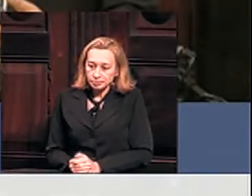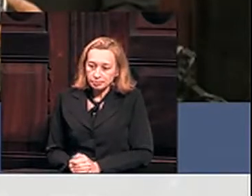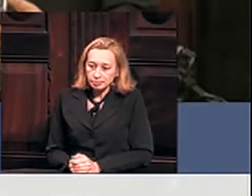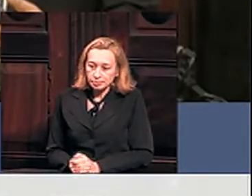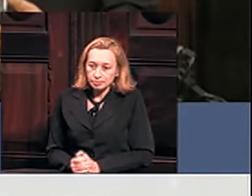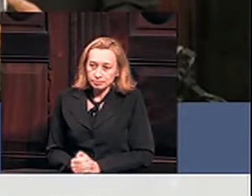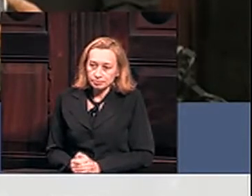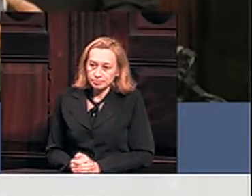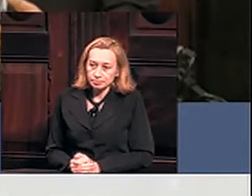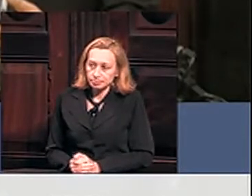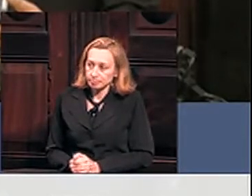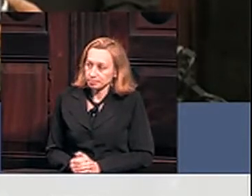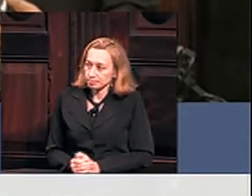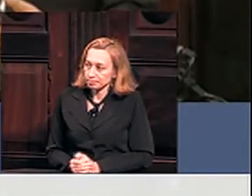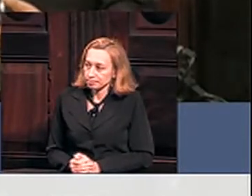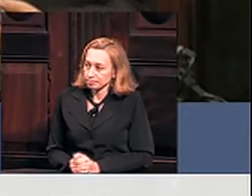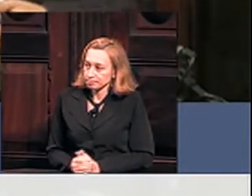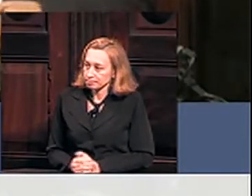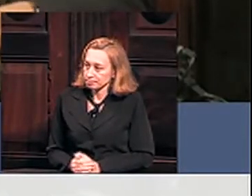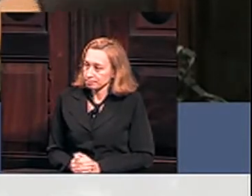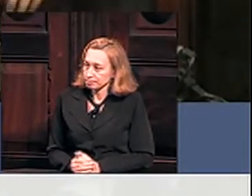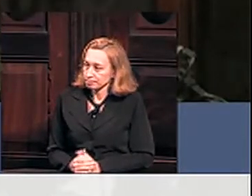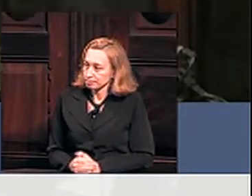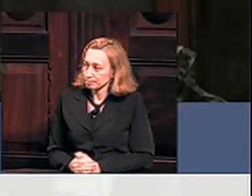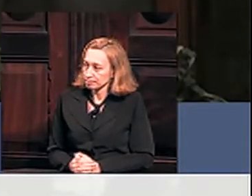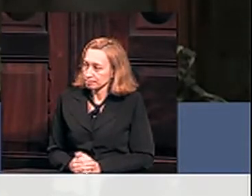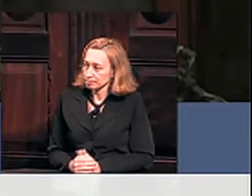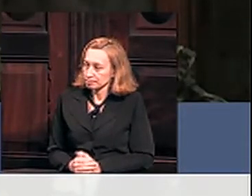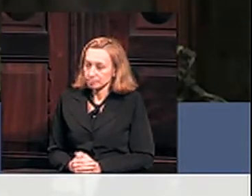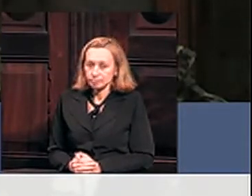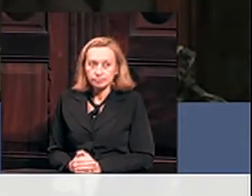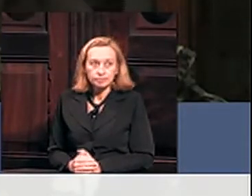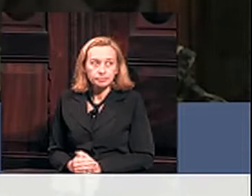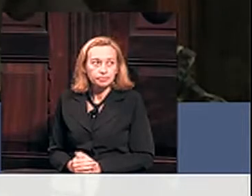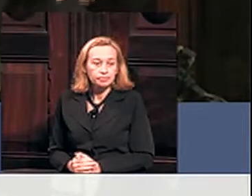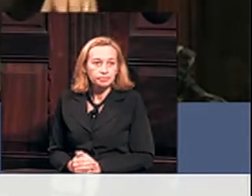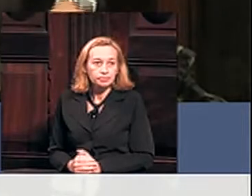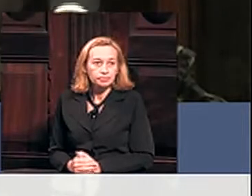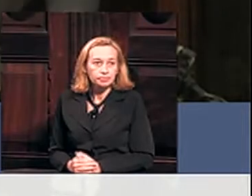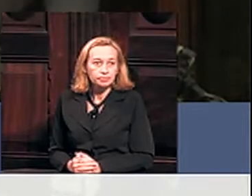emenda 62. Presidente. Eu chamo a atenção dos senhores líderes